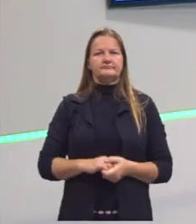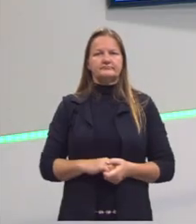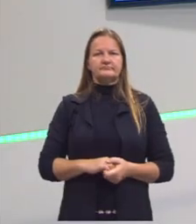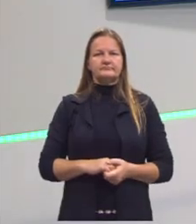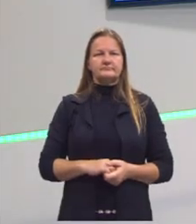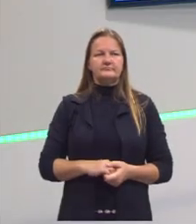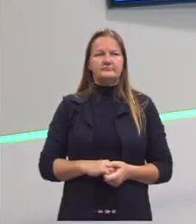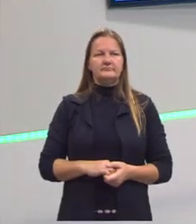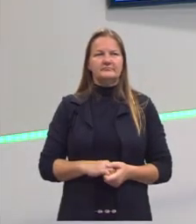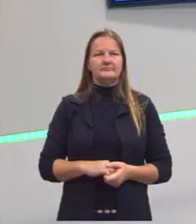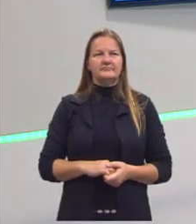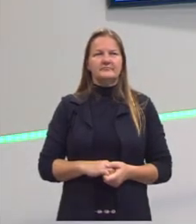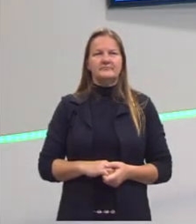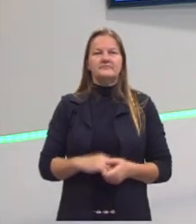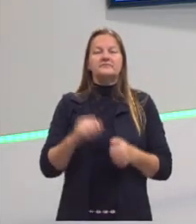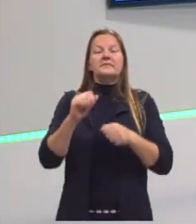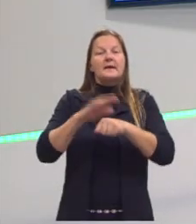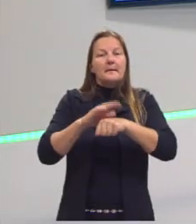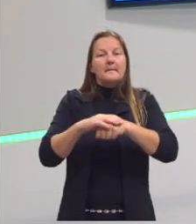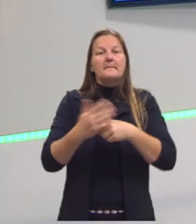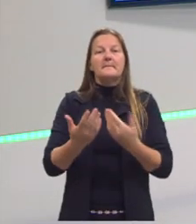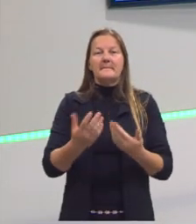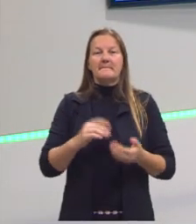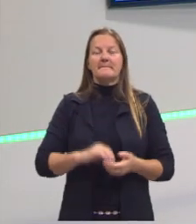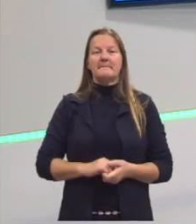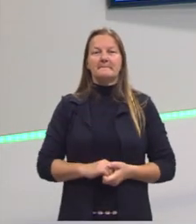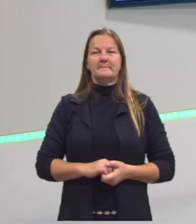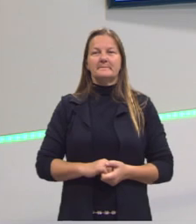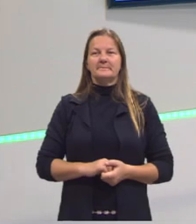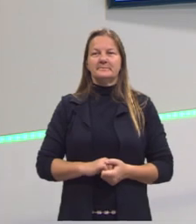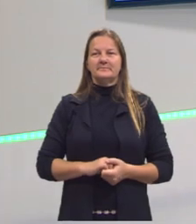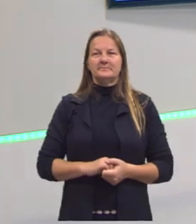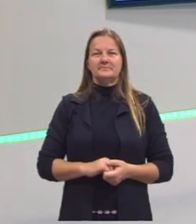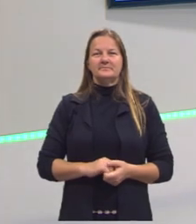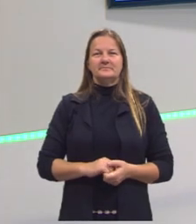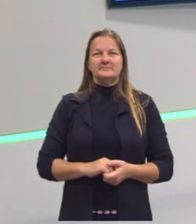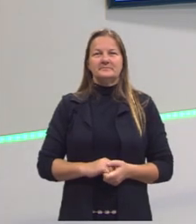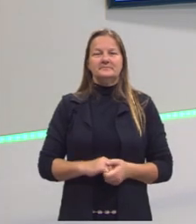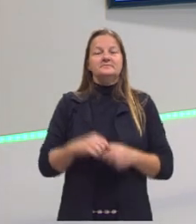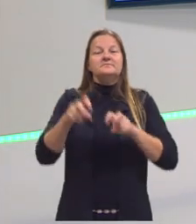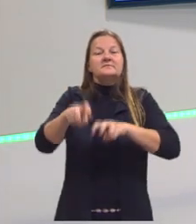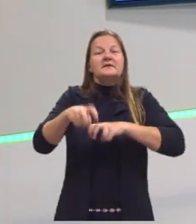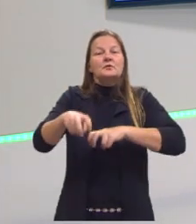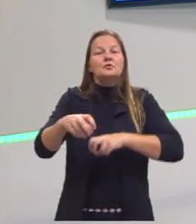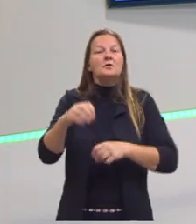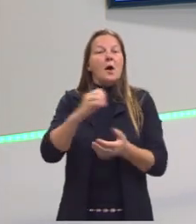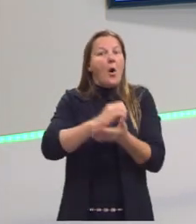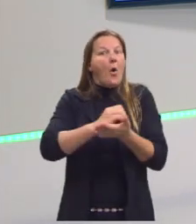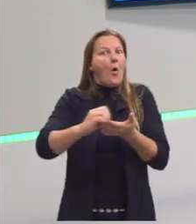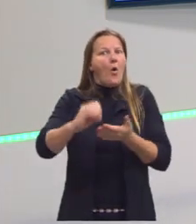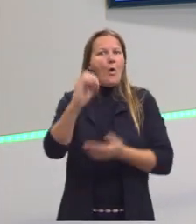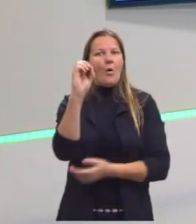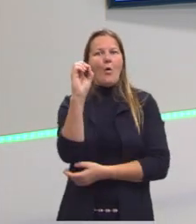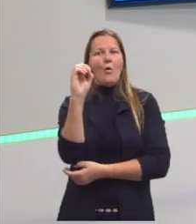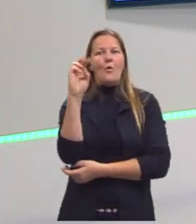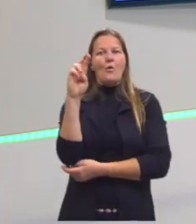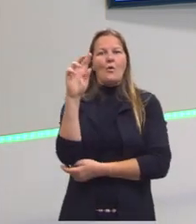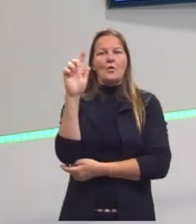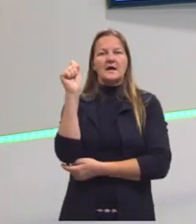meninas vamos parar mais e vamos lá agricultura orgânica essa aqui então ela é uma